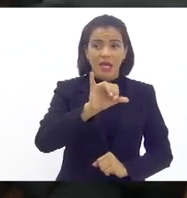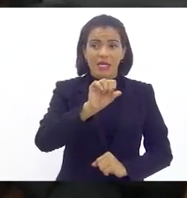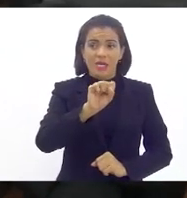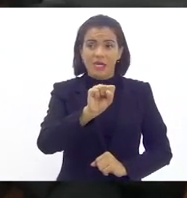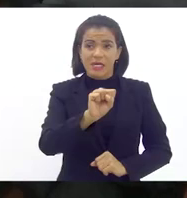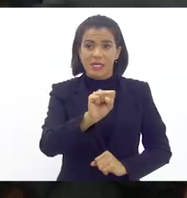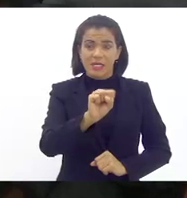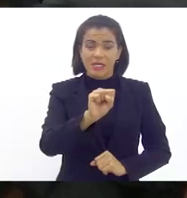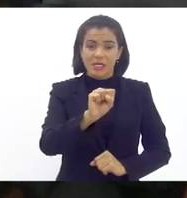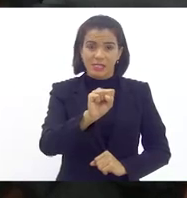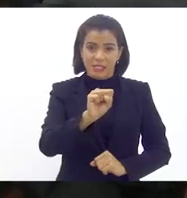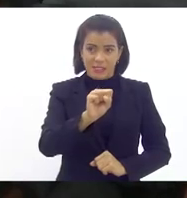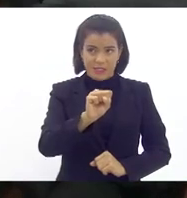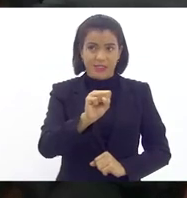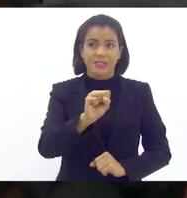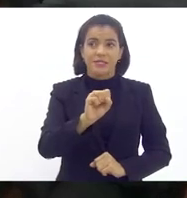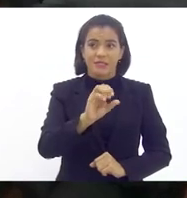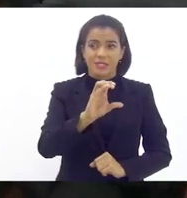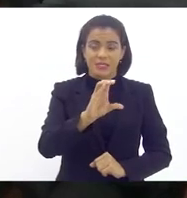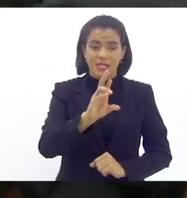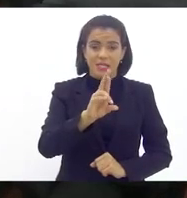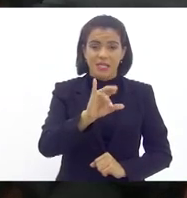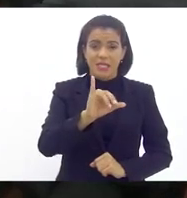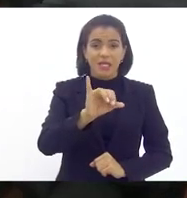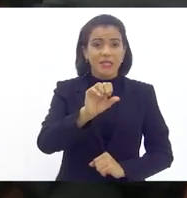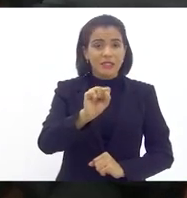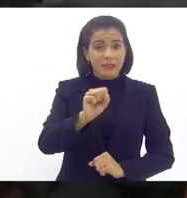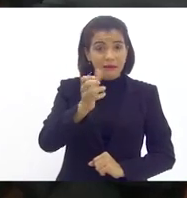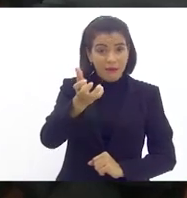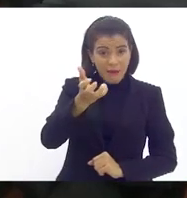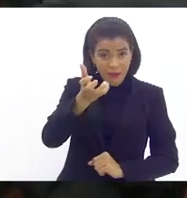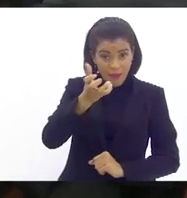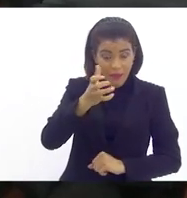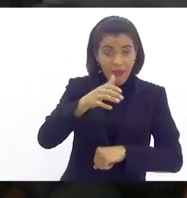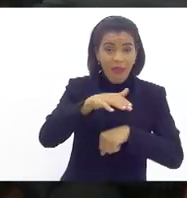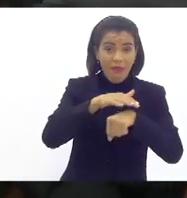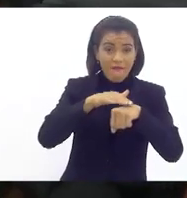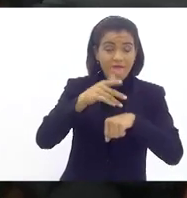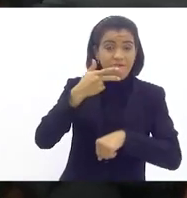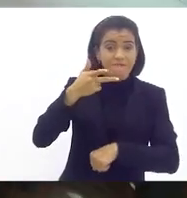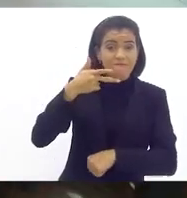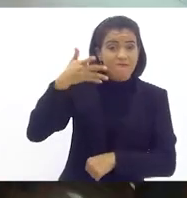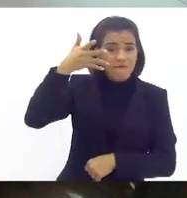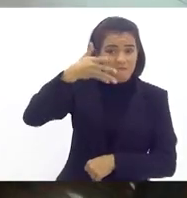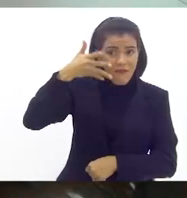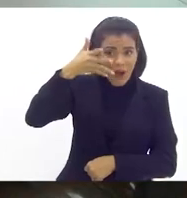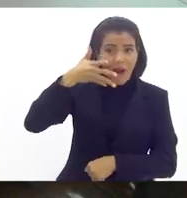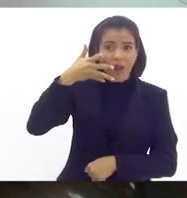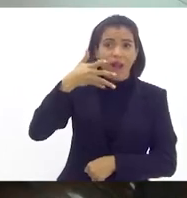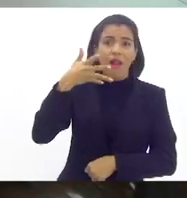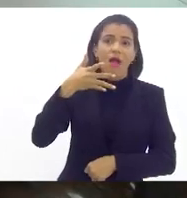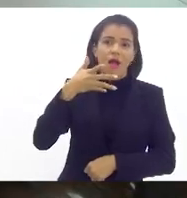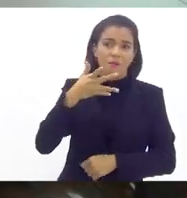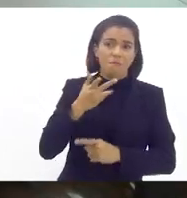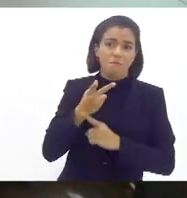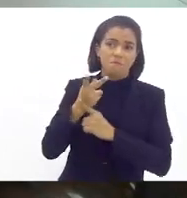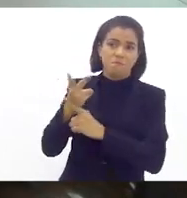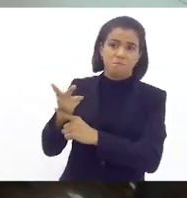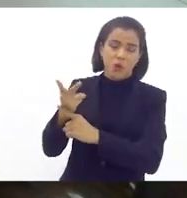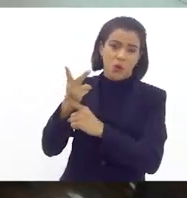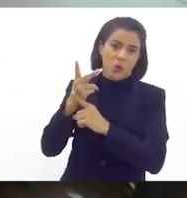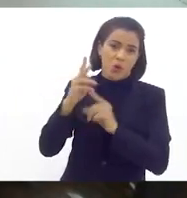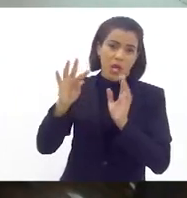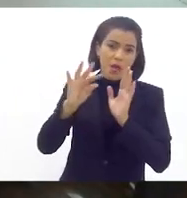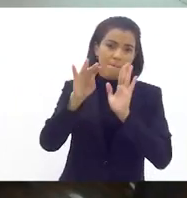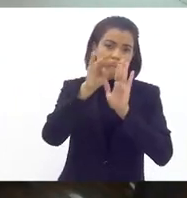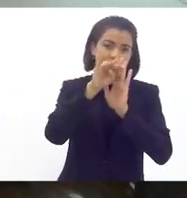você, Cris? Ali. quem quiser falar vai ter também dois minutos de fala para a gente poder acelerar e se inscrever com